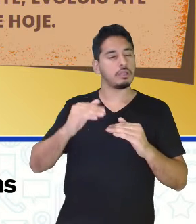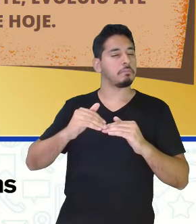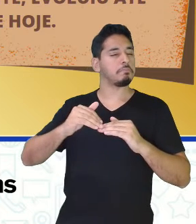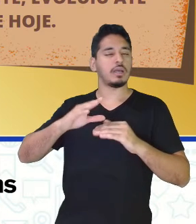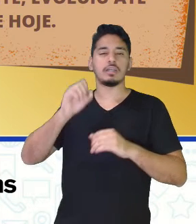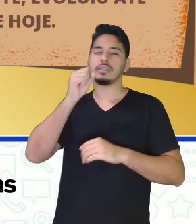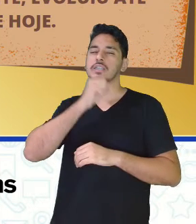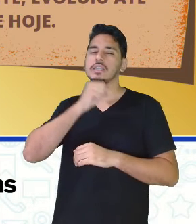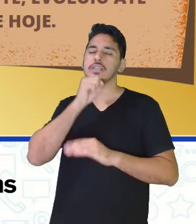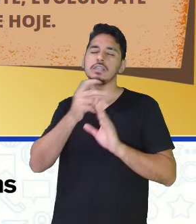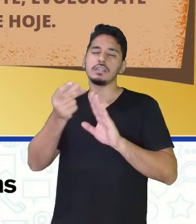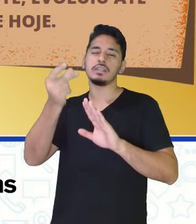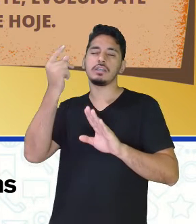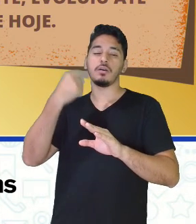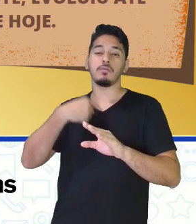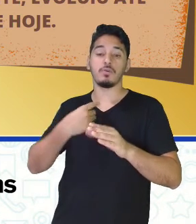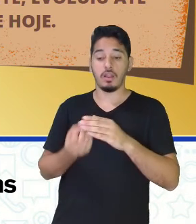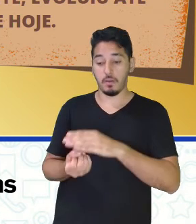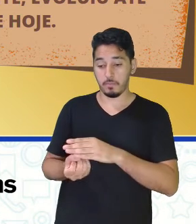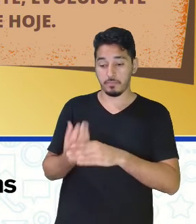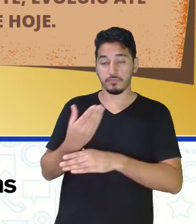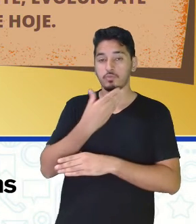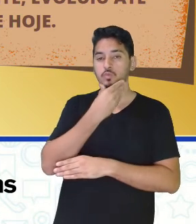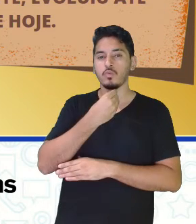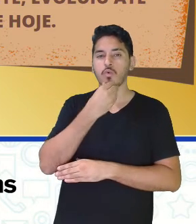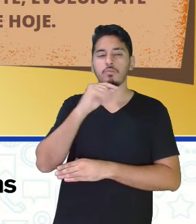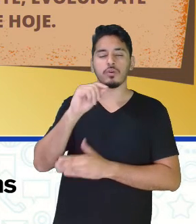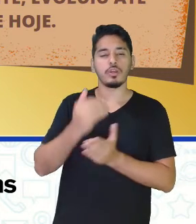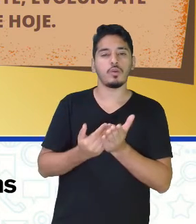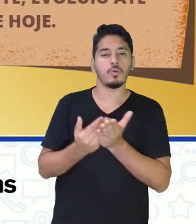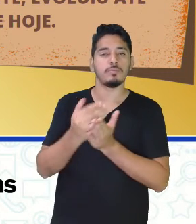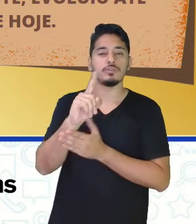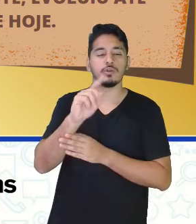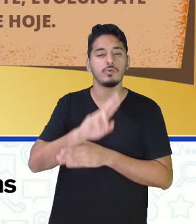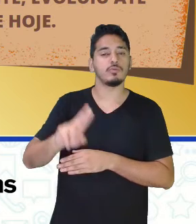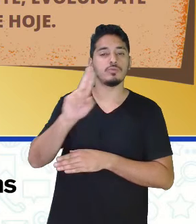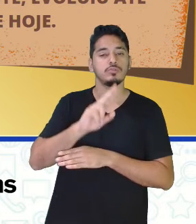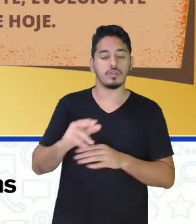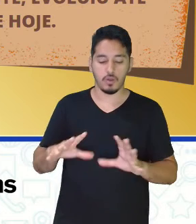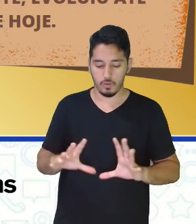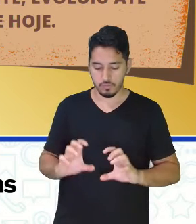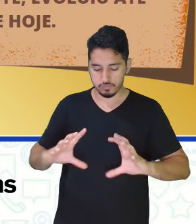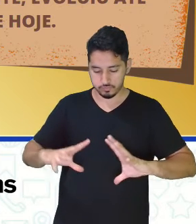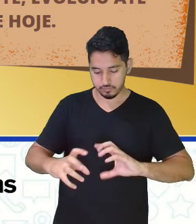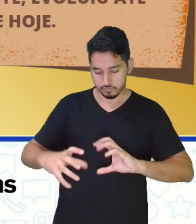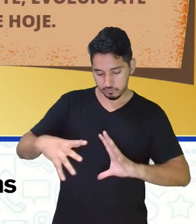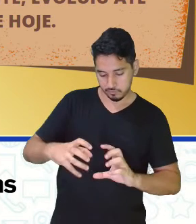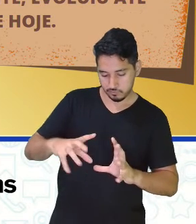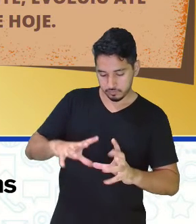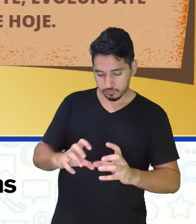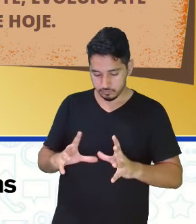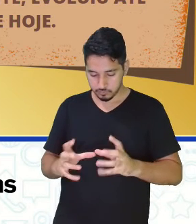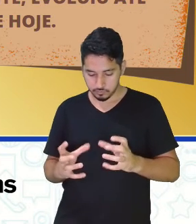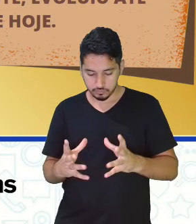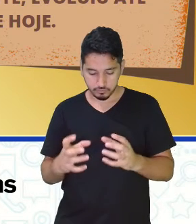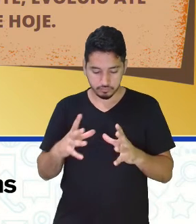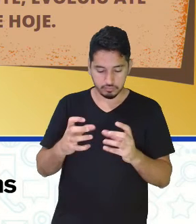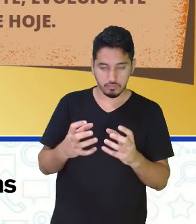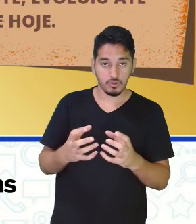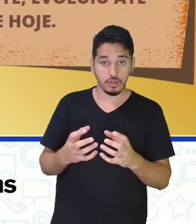indústrias, pois ela nasceu no momento em que o homem começou a utilizar-se do barro endurecido pelo